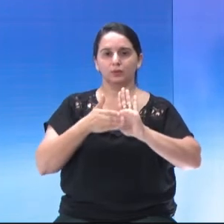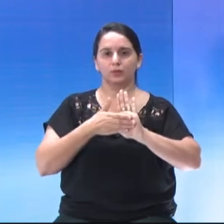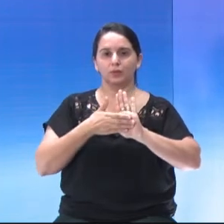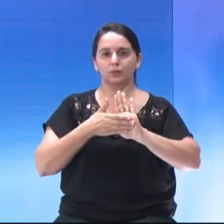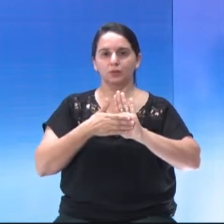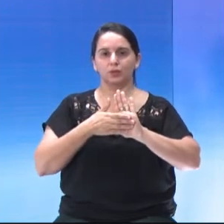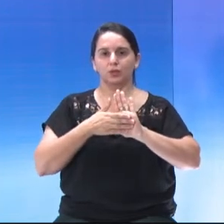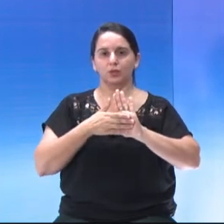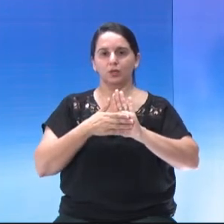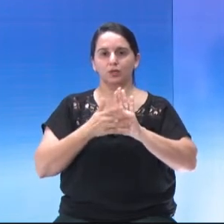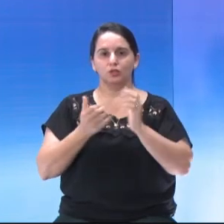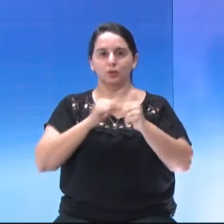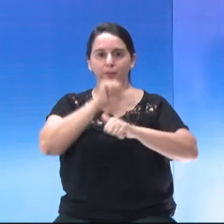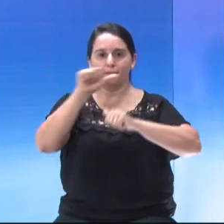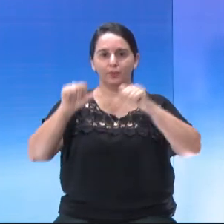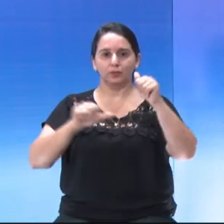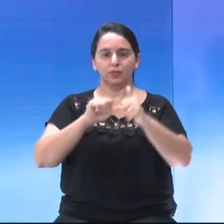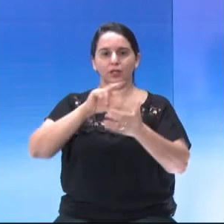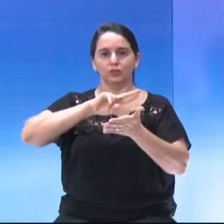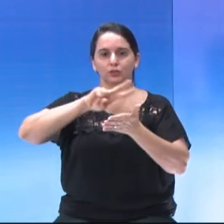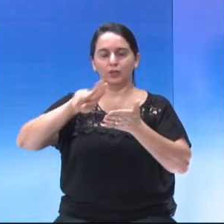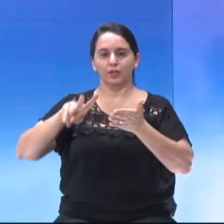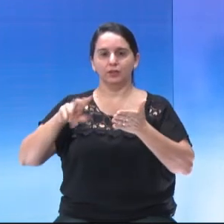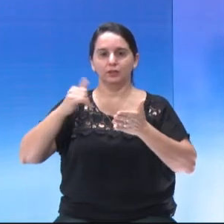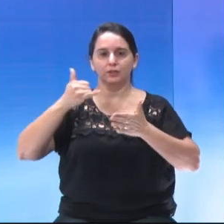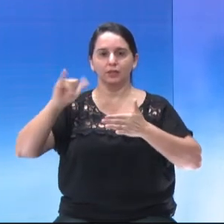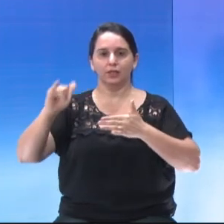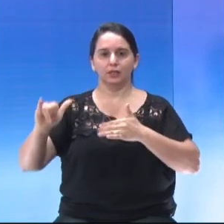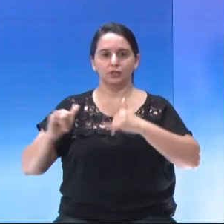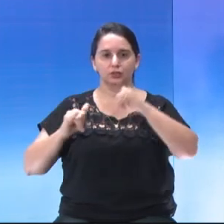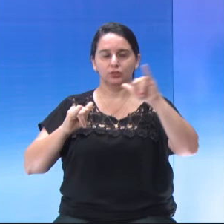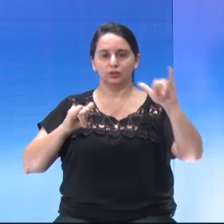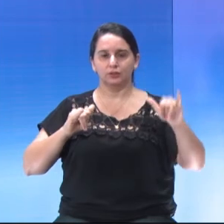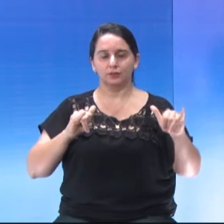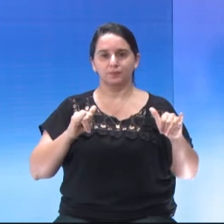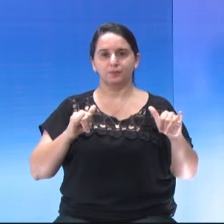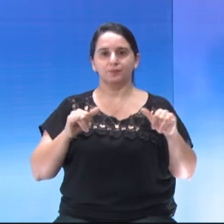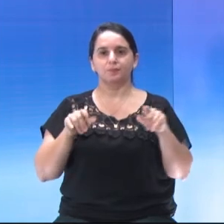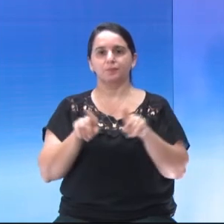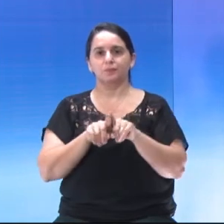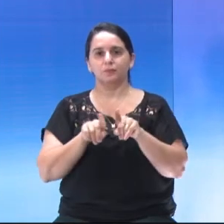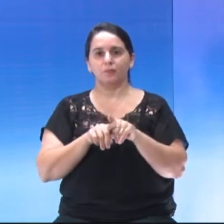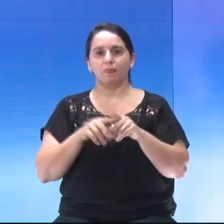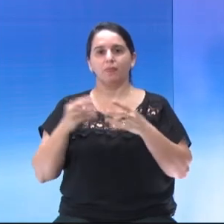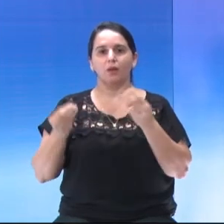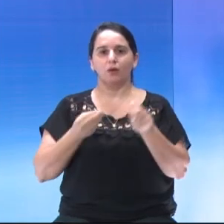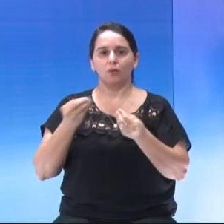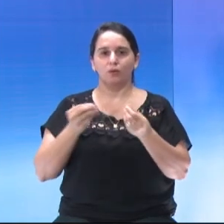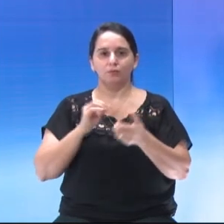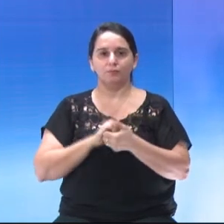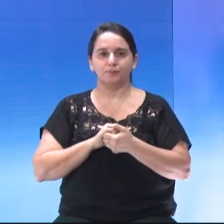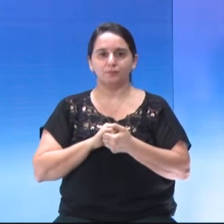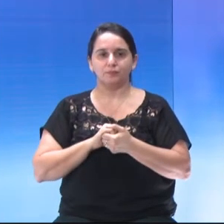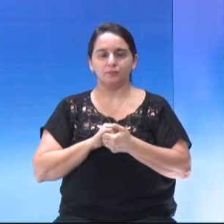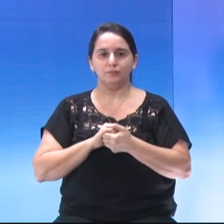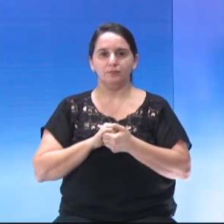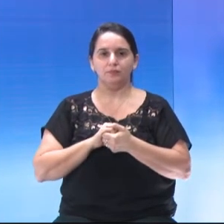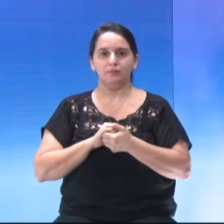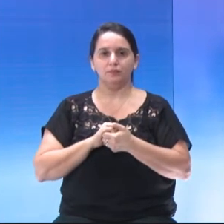processos capazes de interconverter diferentes formas de energia. Pois bem, então vamos